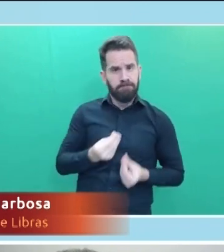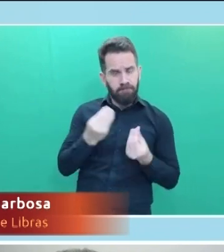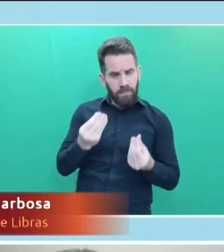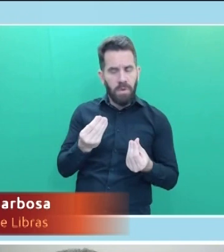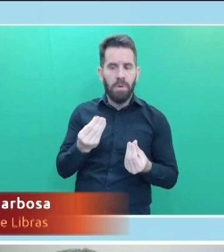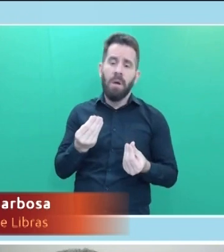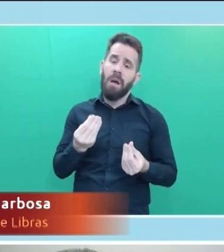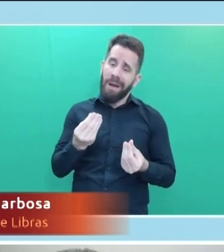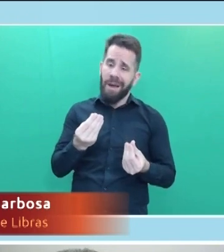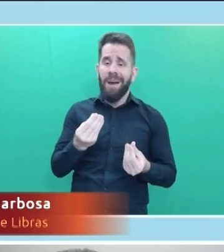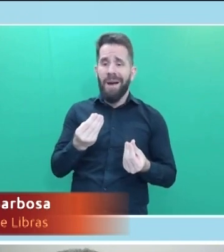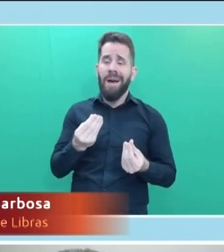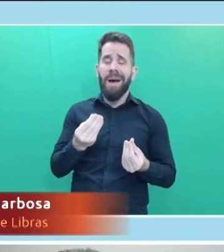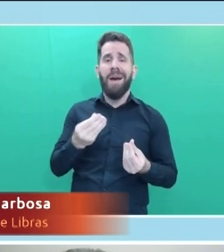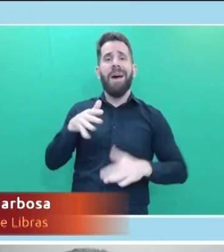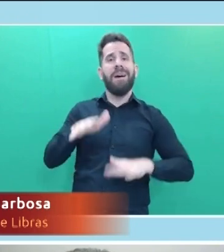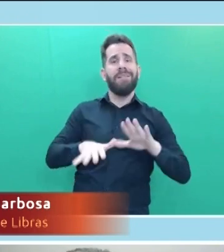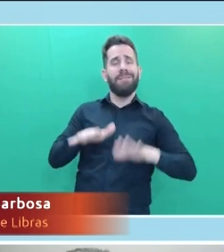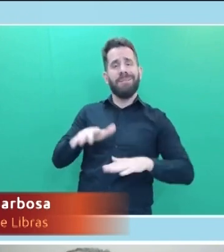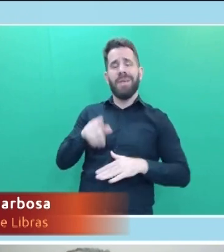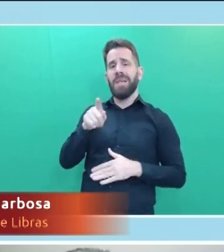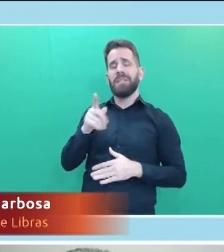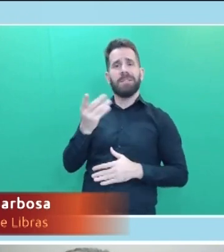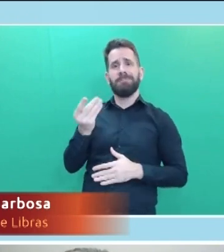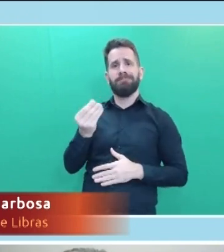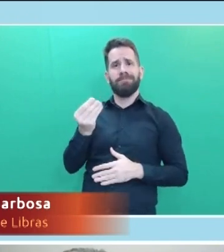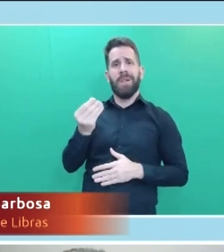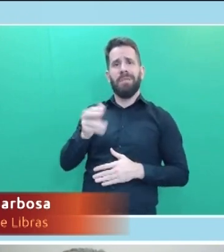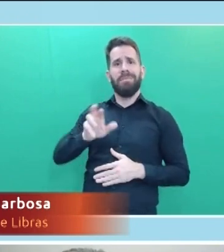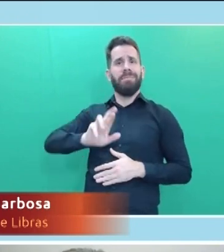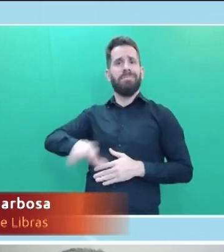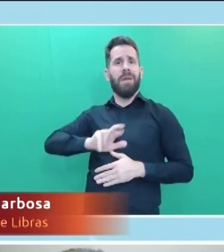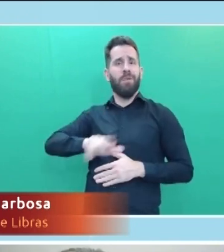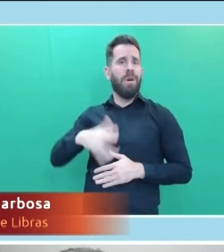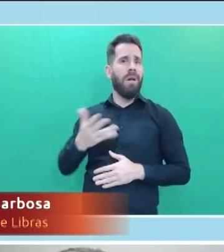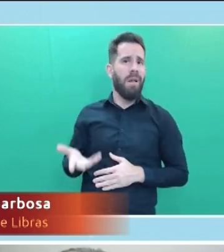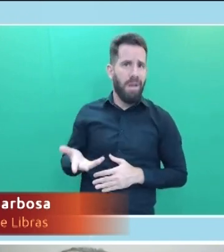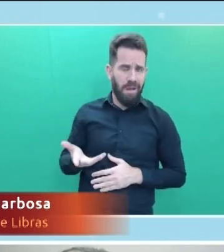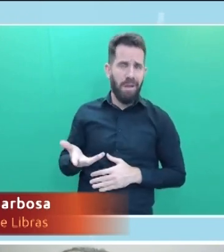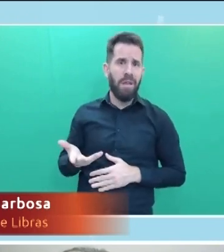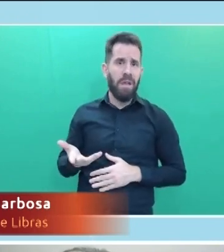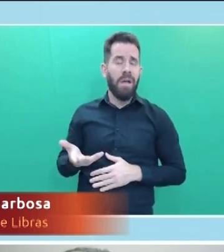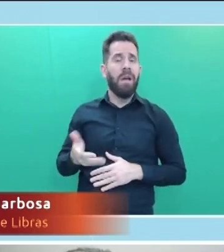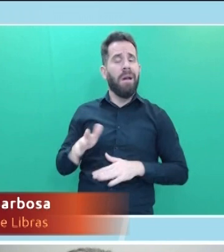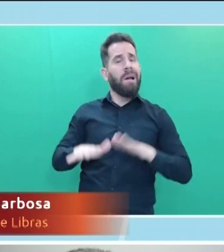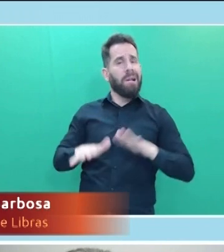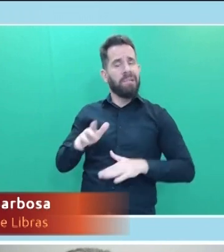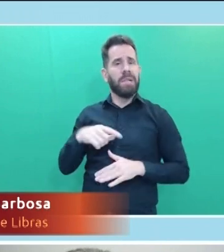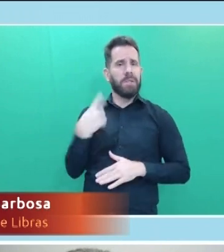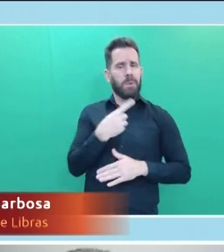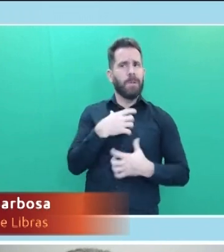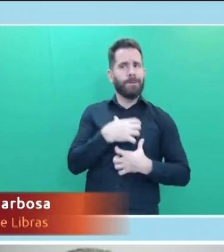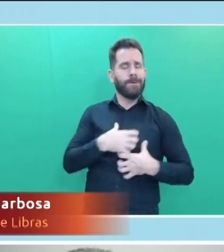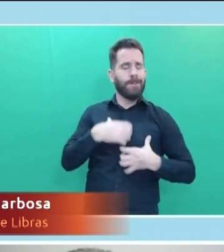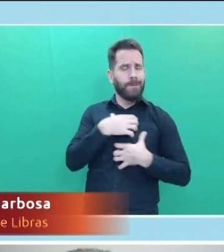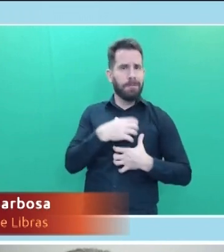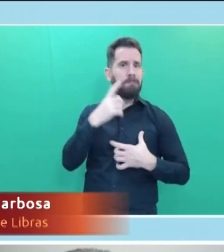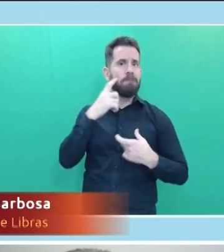a aparência não assim de indígena, muitas vezes a gente se preocupa,